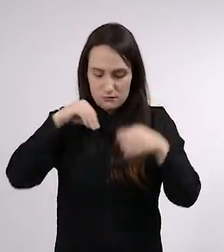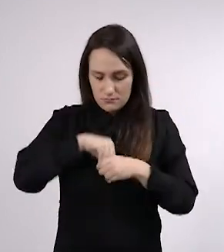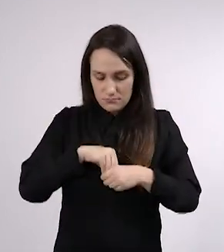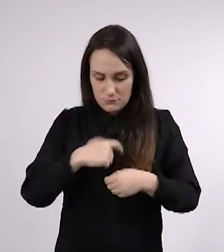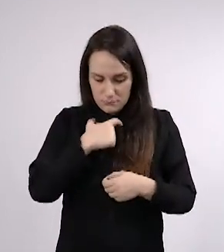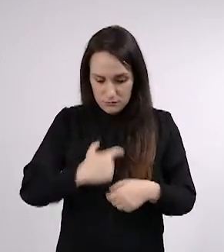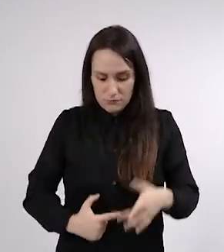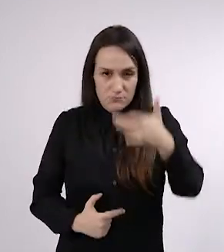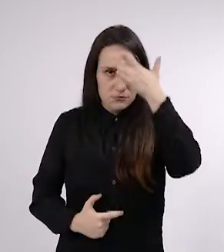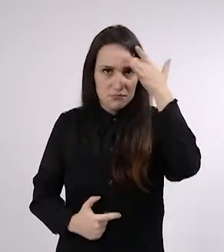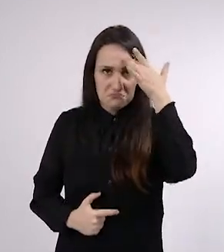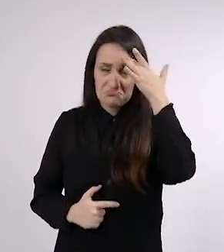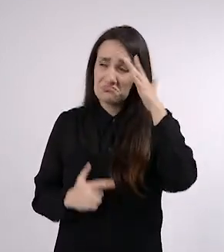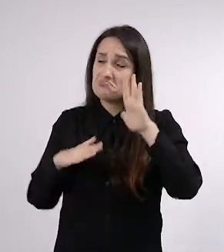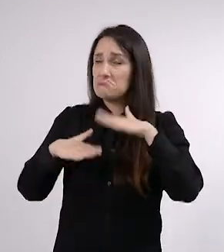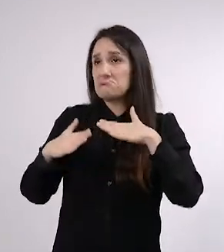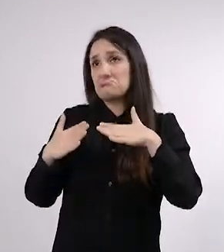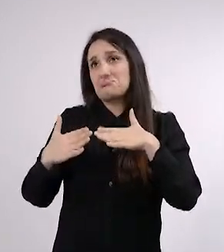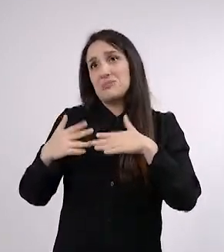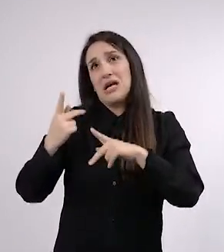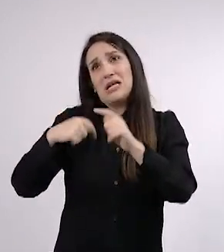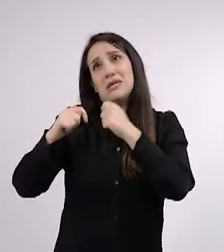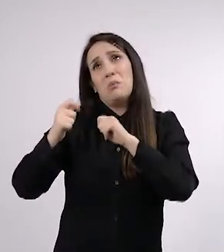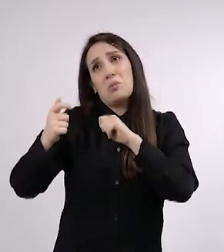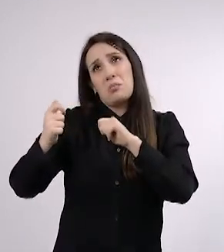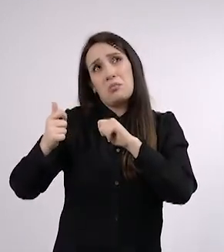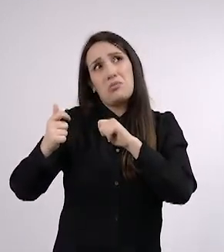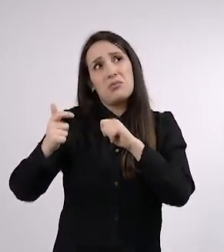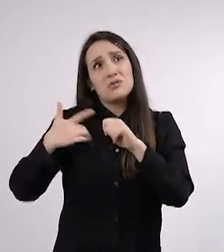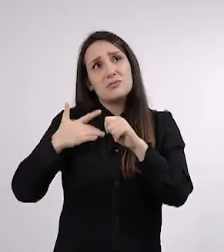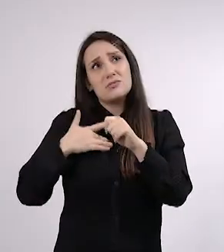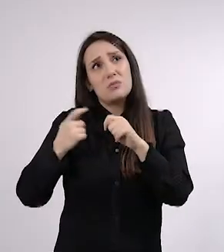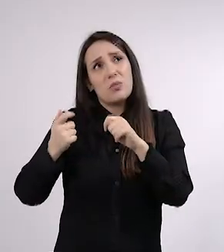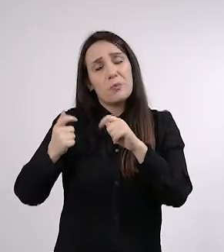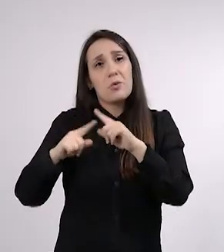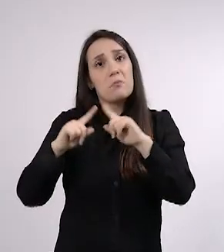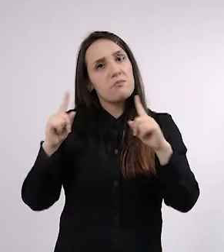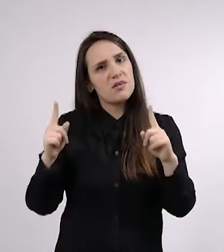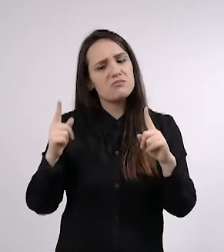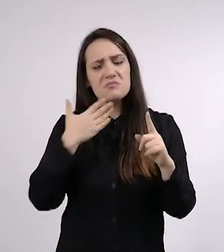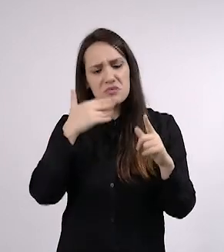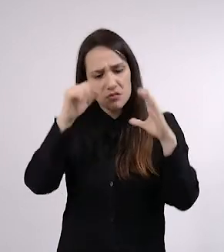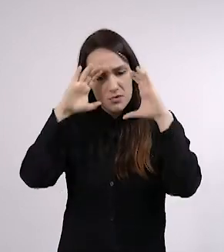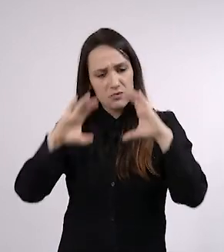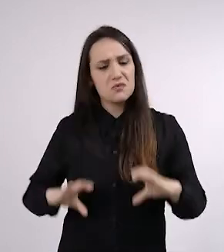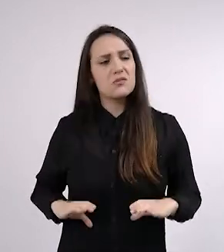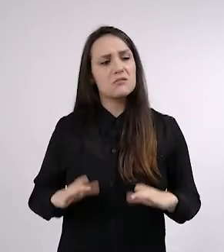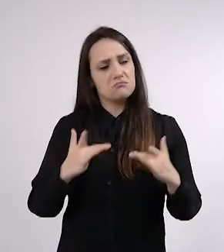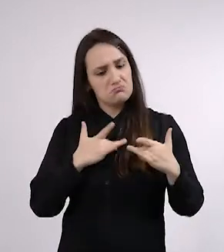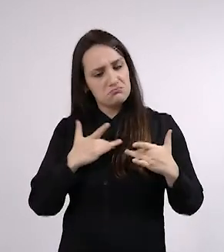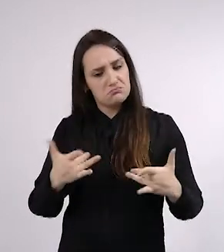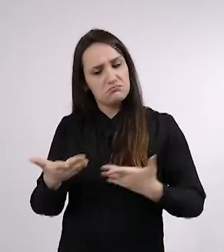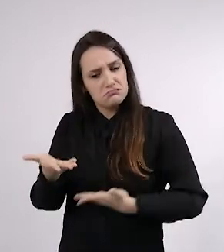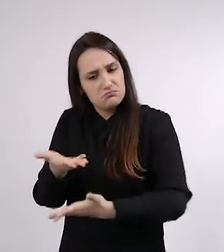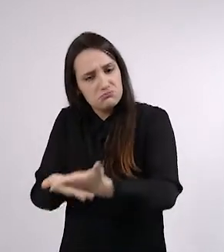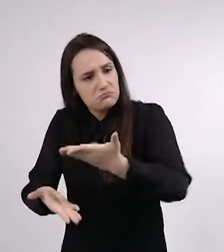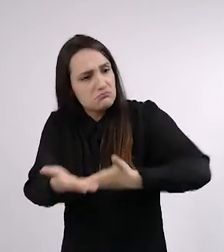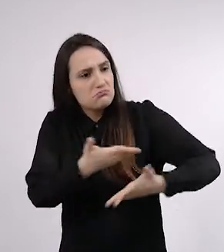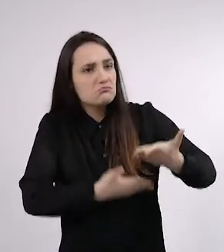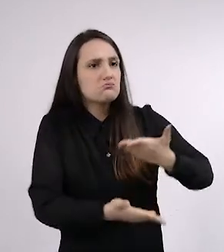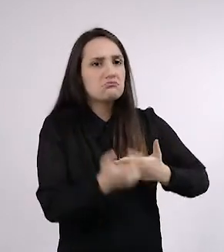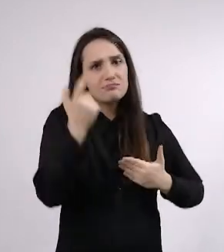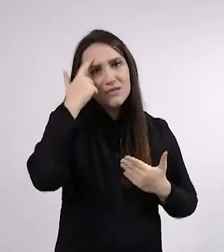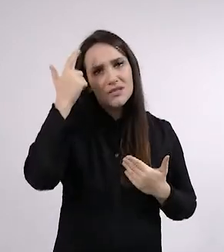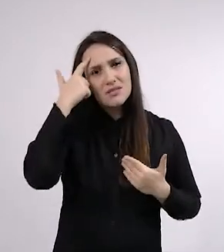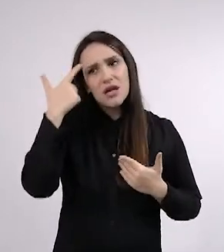como pessoa. Não maior economicamente, mas maior como pessoa, como cidadão, e que a gente possa viver num ambiente de solidariedade, que a gente